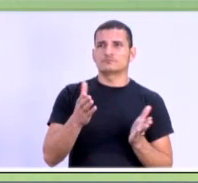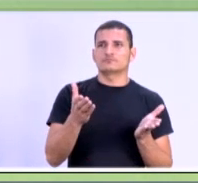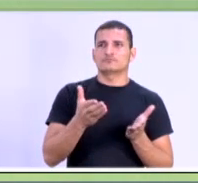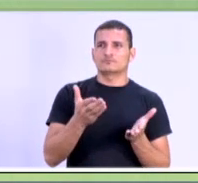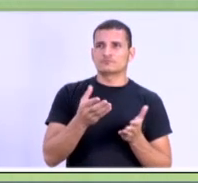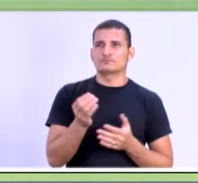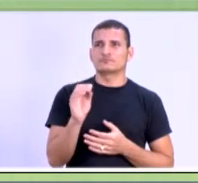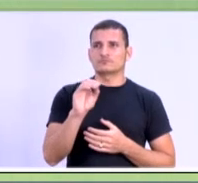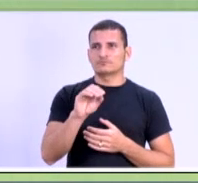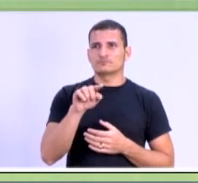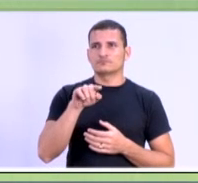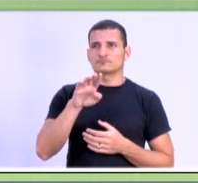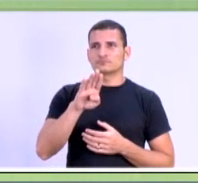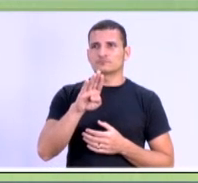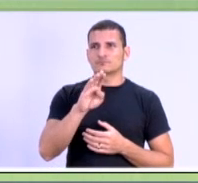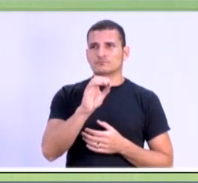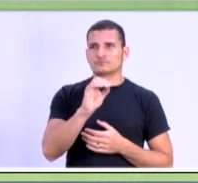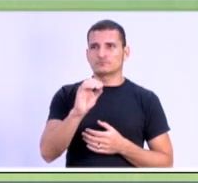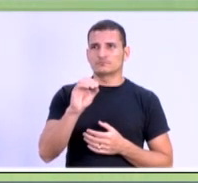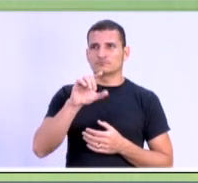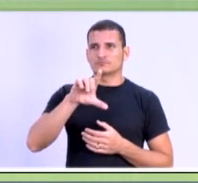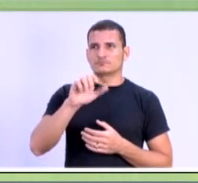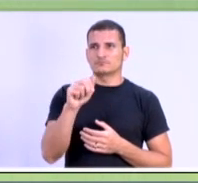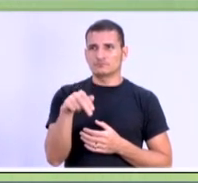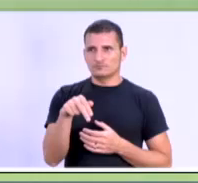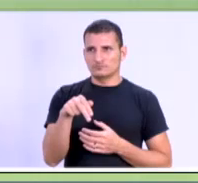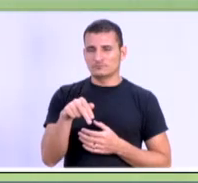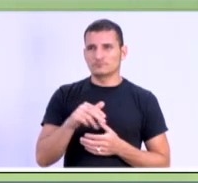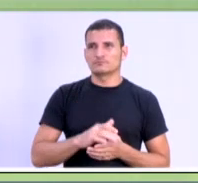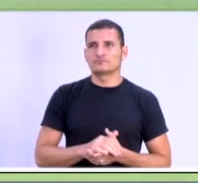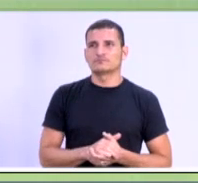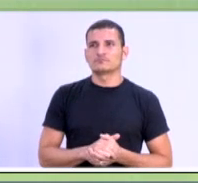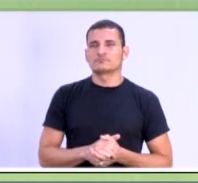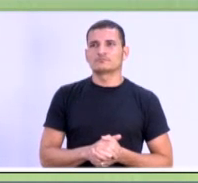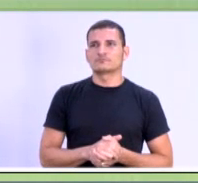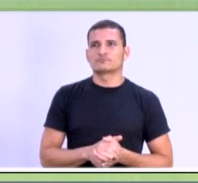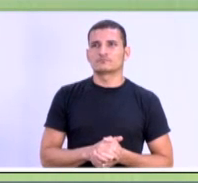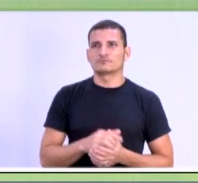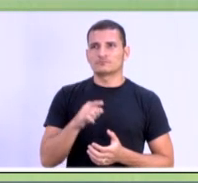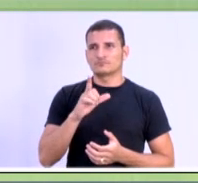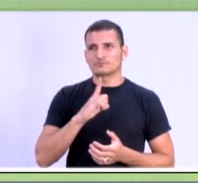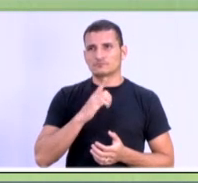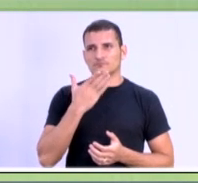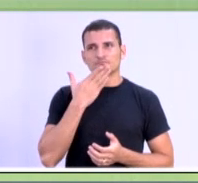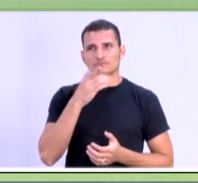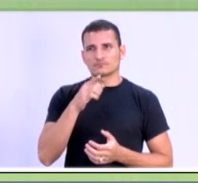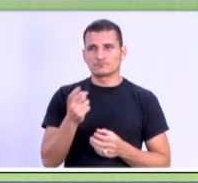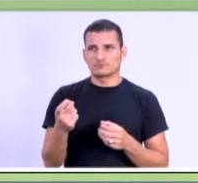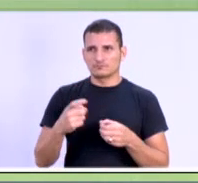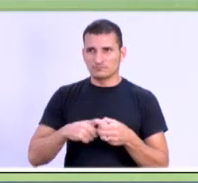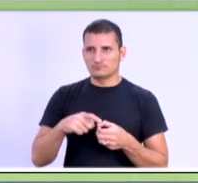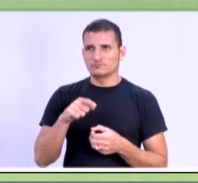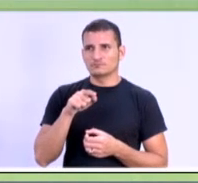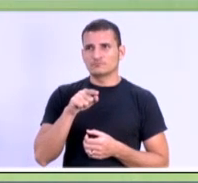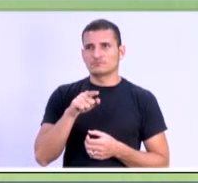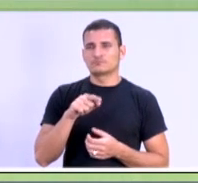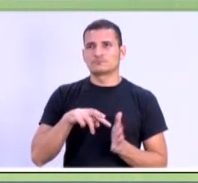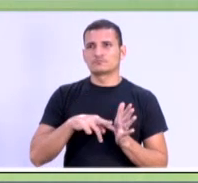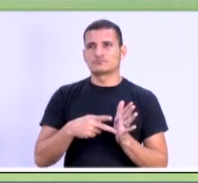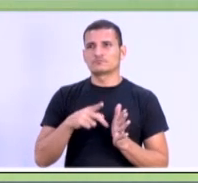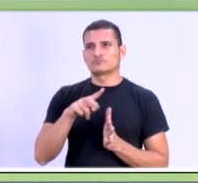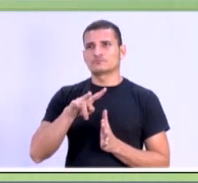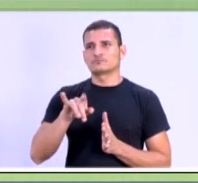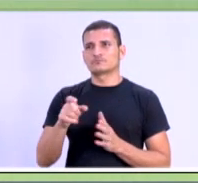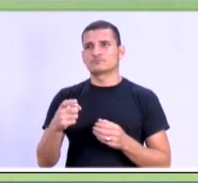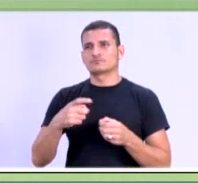estou falando que esse sacar vai ser do tipo boolean. Só pelo fato de ter um tipo de retorno, significa que ele vai retornar, eu